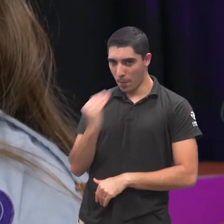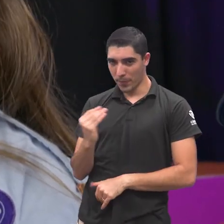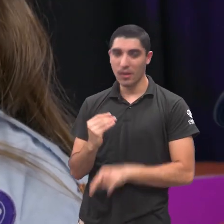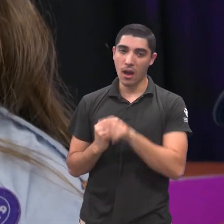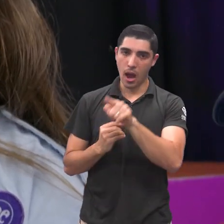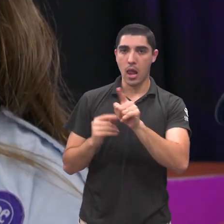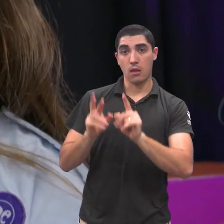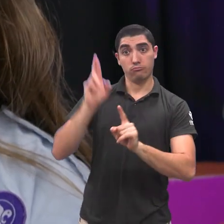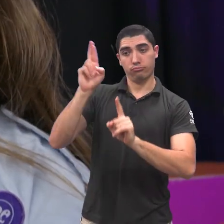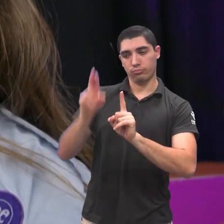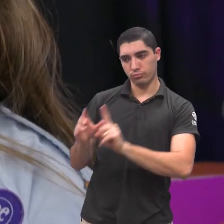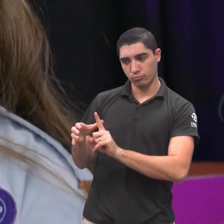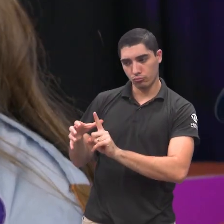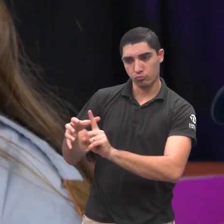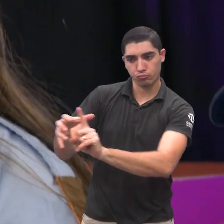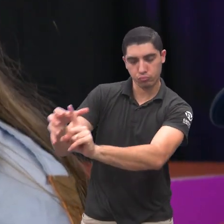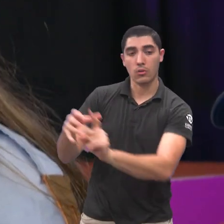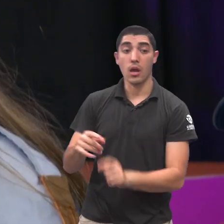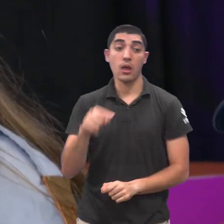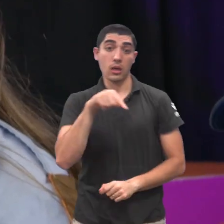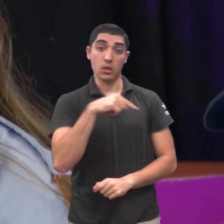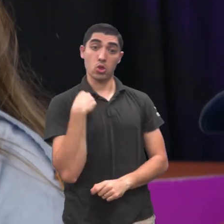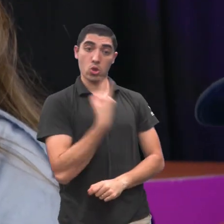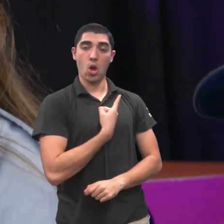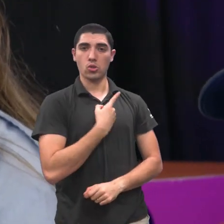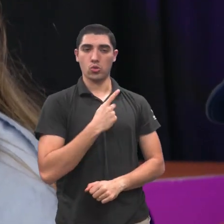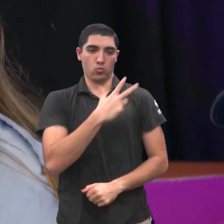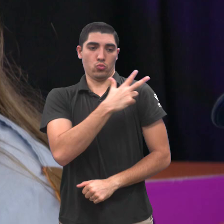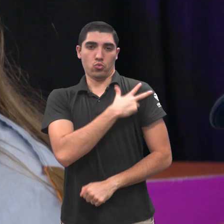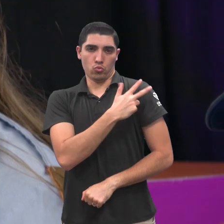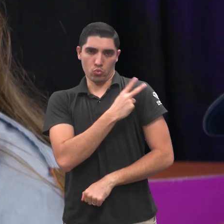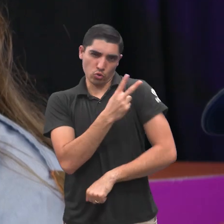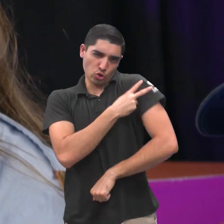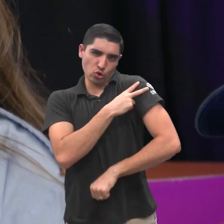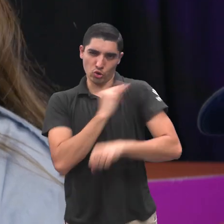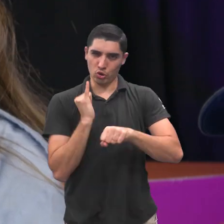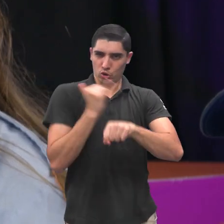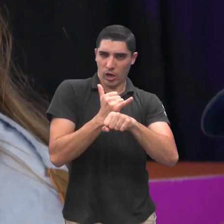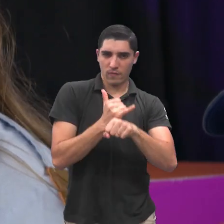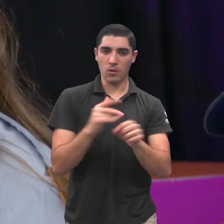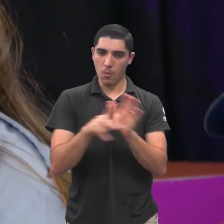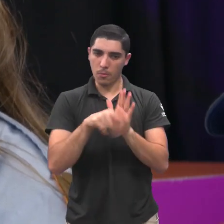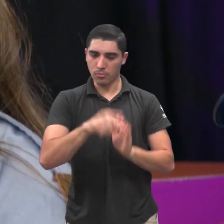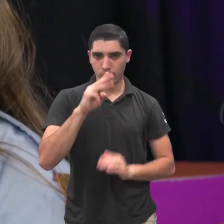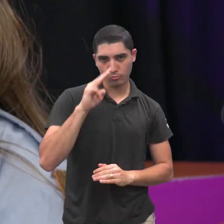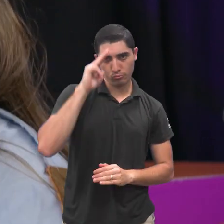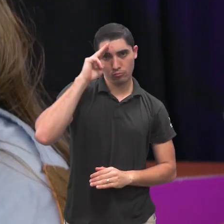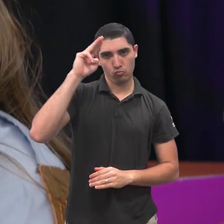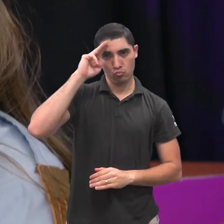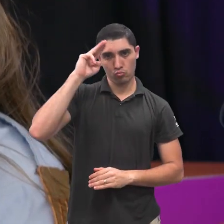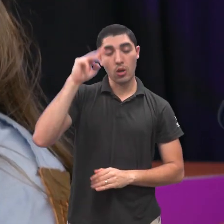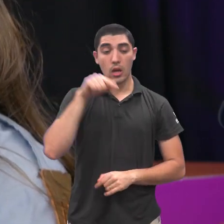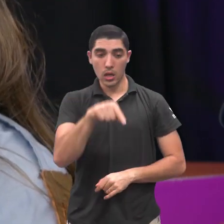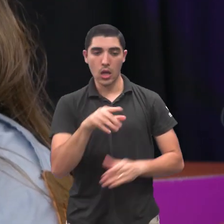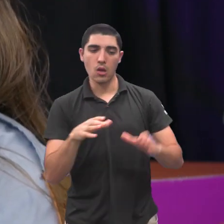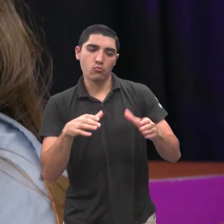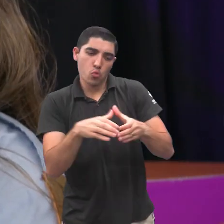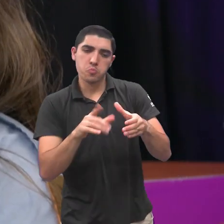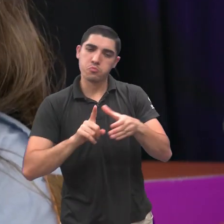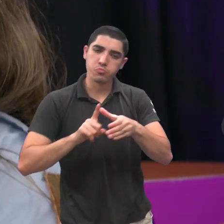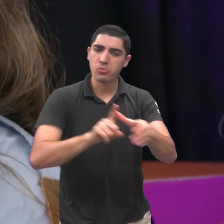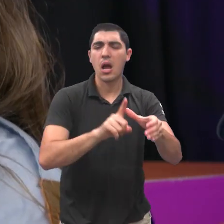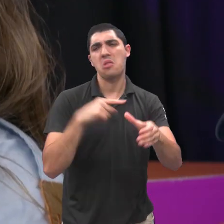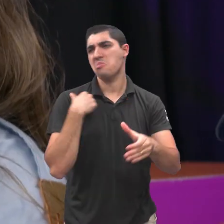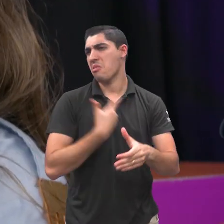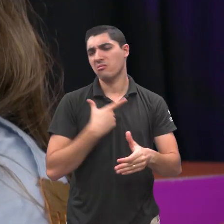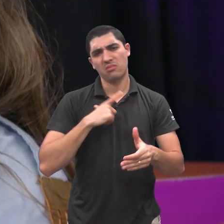fazer as atividades com eles. E tem os nossos chefes, que são os chefes dos escoteiros, que ficam com a gente, com as nossas atividades, né? Aí lá nas